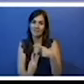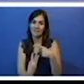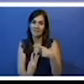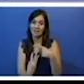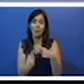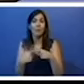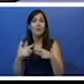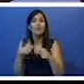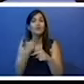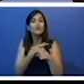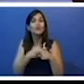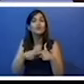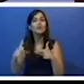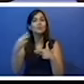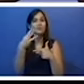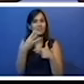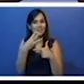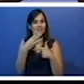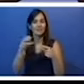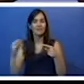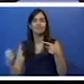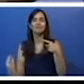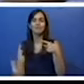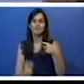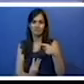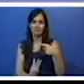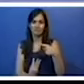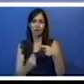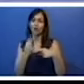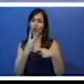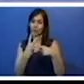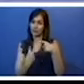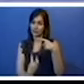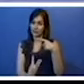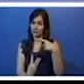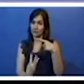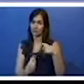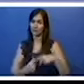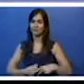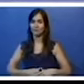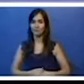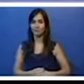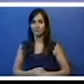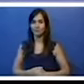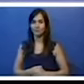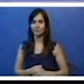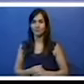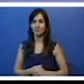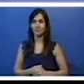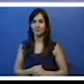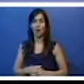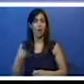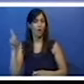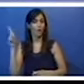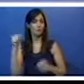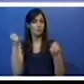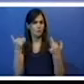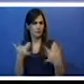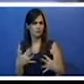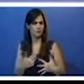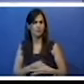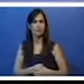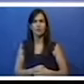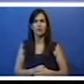dividir por três e peguei duas partes então dois terços Olha a explicação